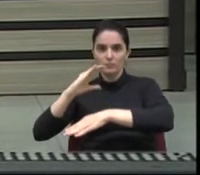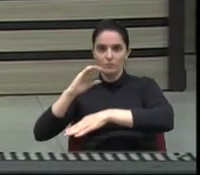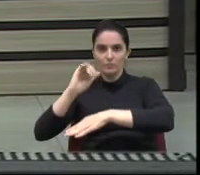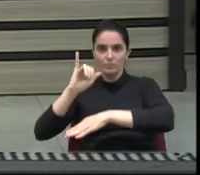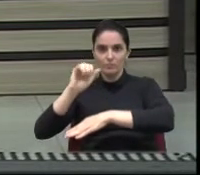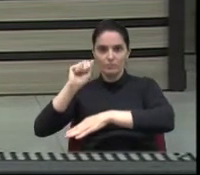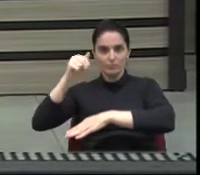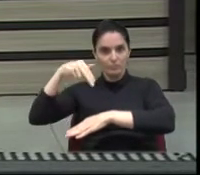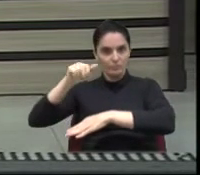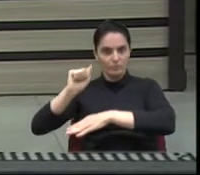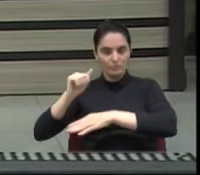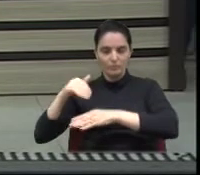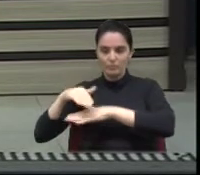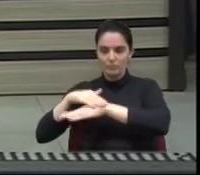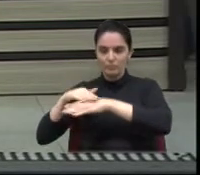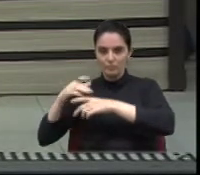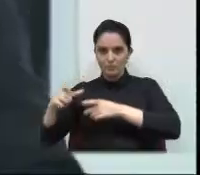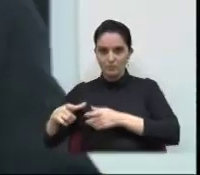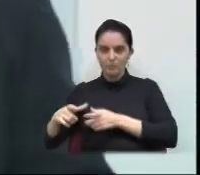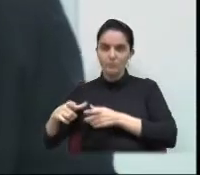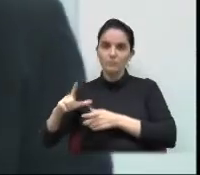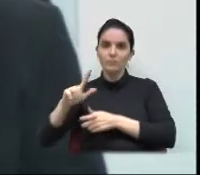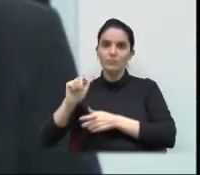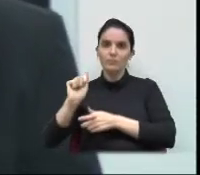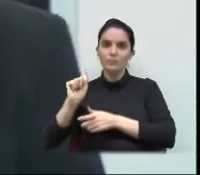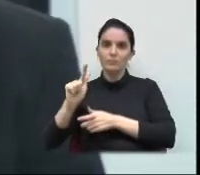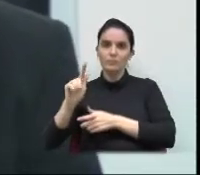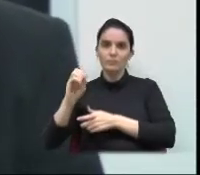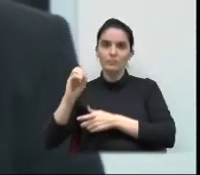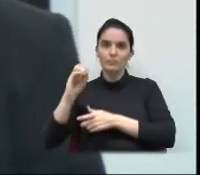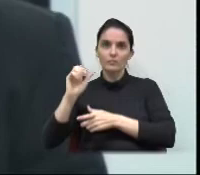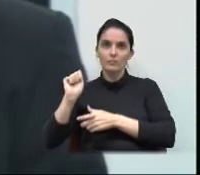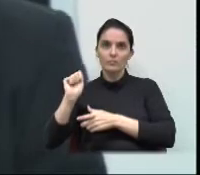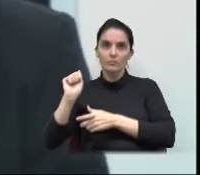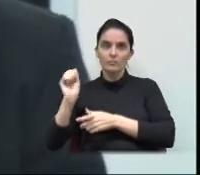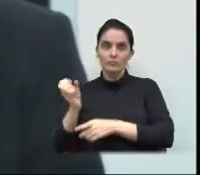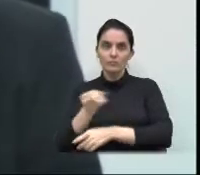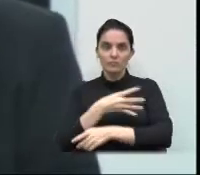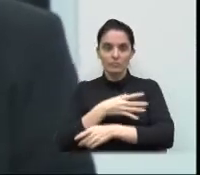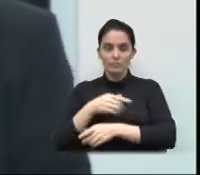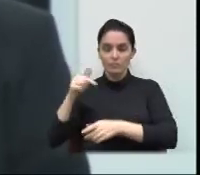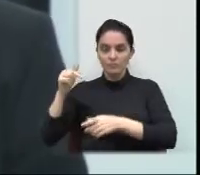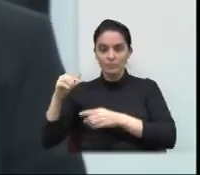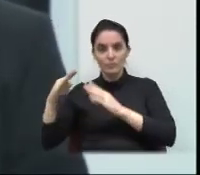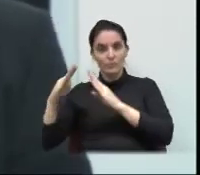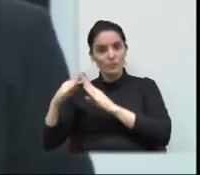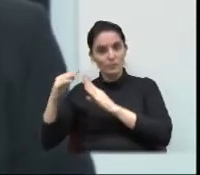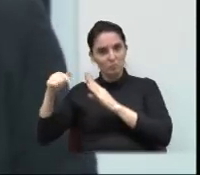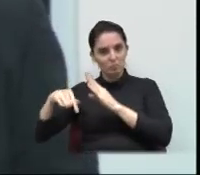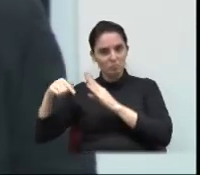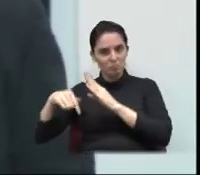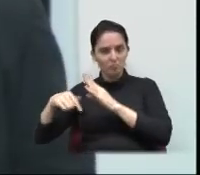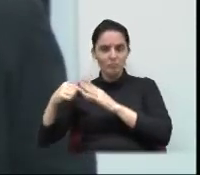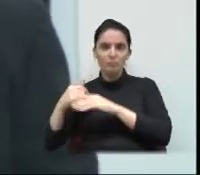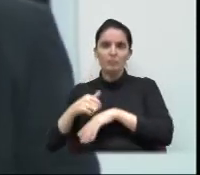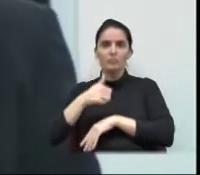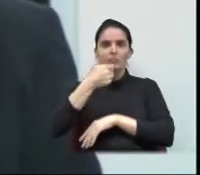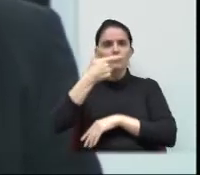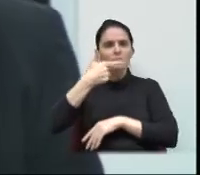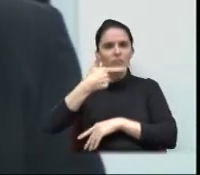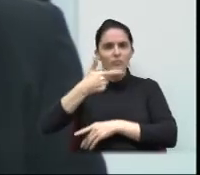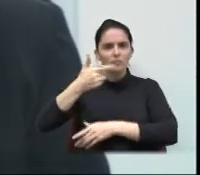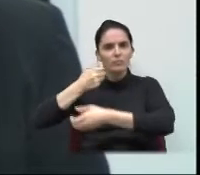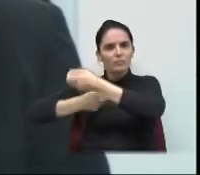Nova e é presidente da associação, que já fazem 12 anos que ele mora ali naquele bairro, e há 12